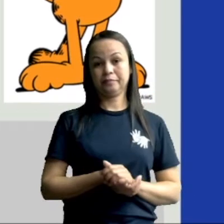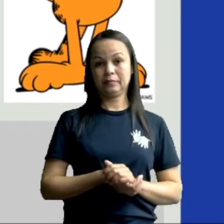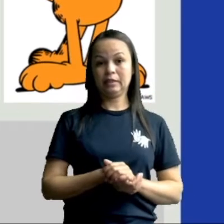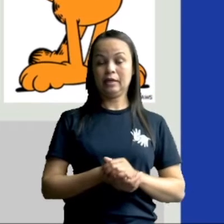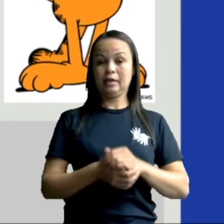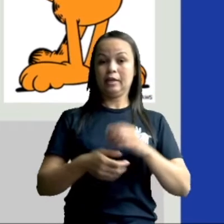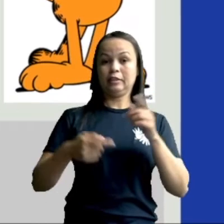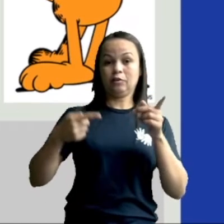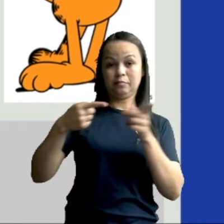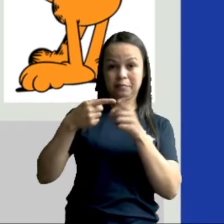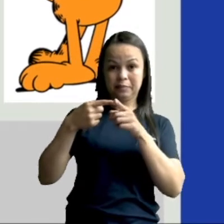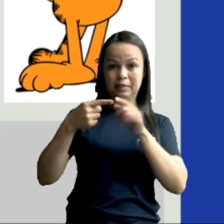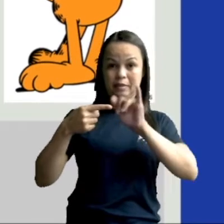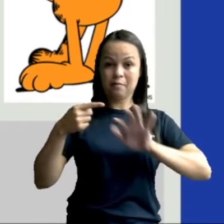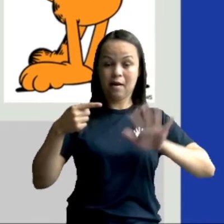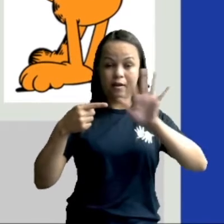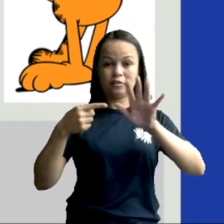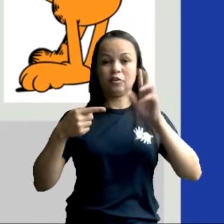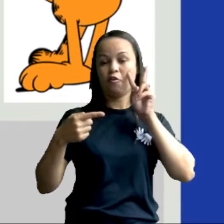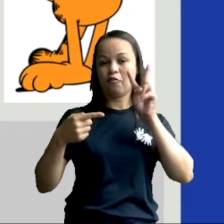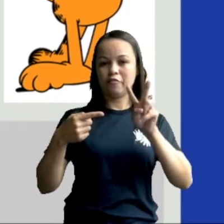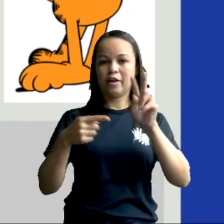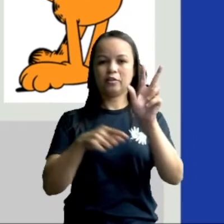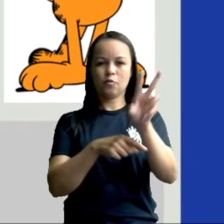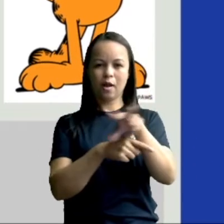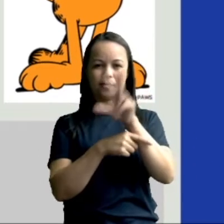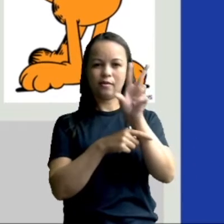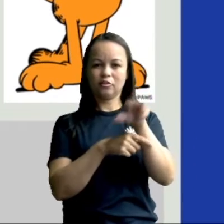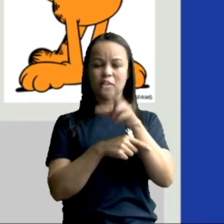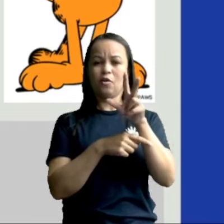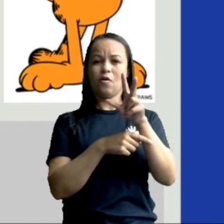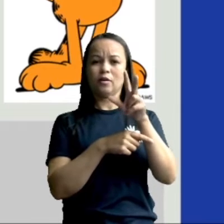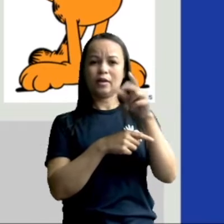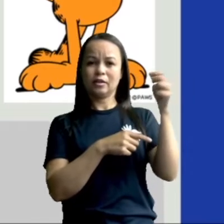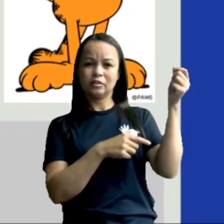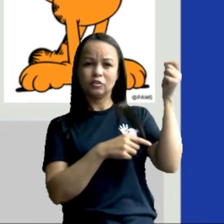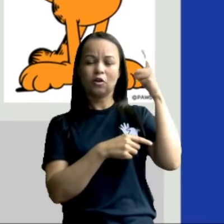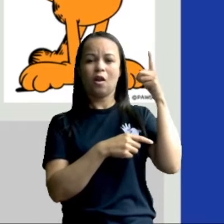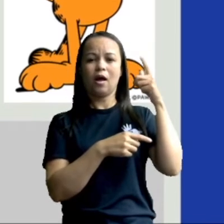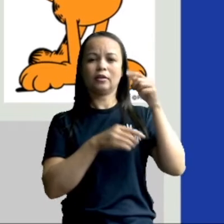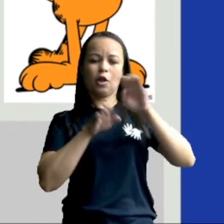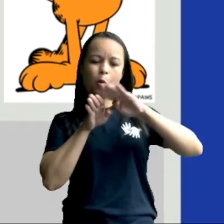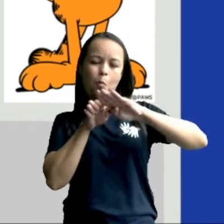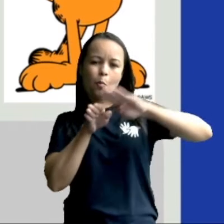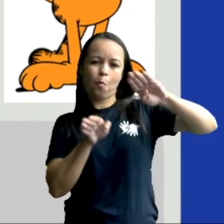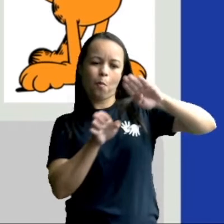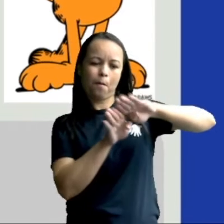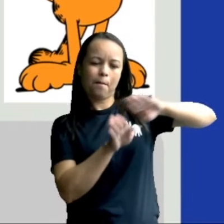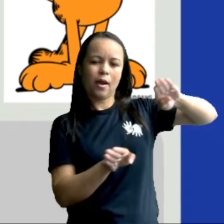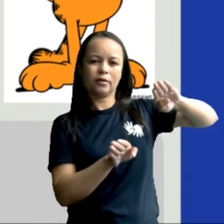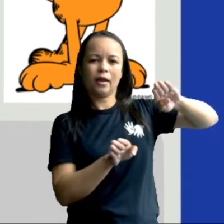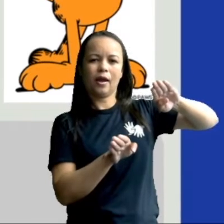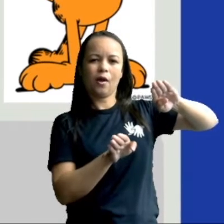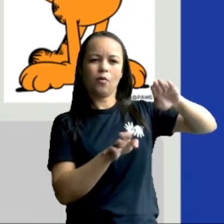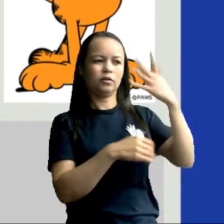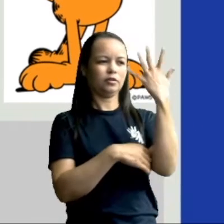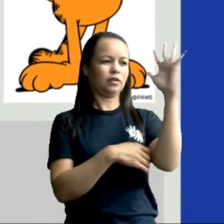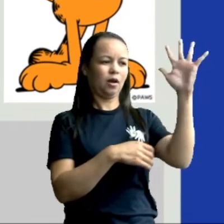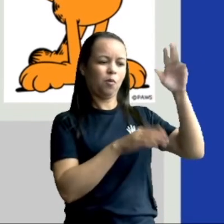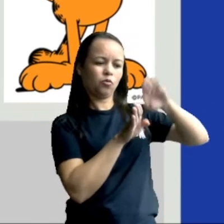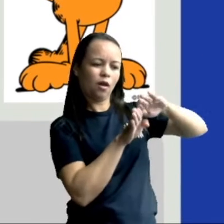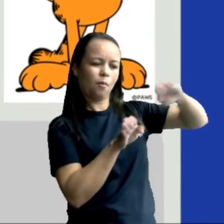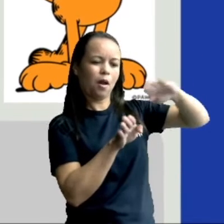na primeira imagem eu estou vendo a energia eólica, eu estou vendo até a energia solar, uns painéis ali, ó, naquela montanhazinha.